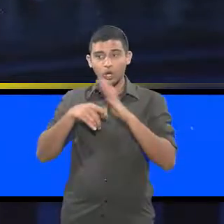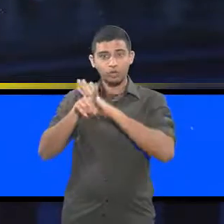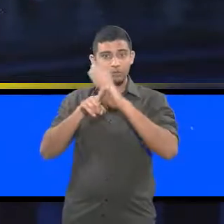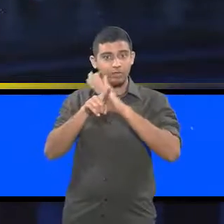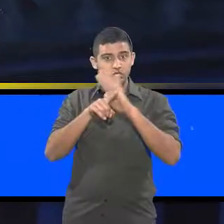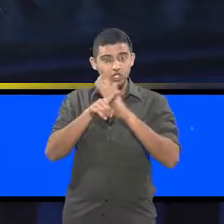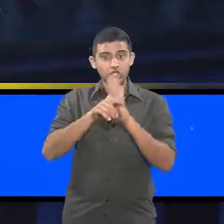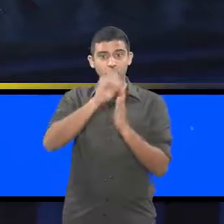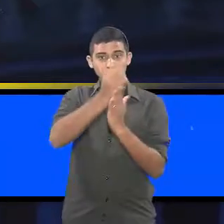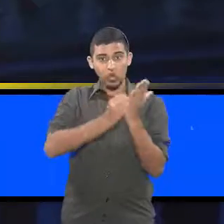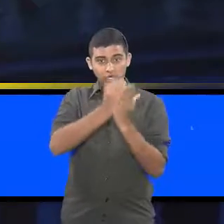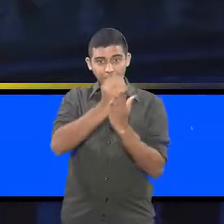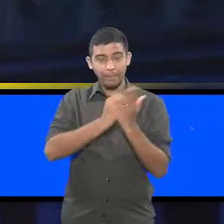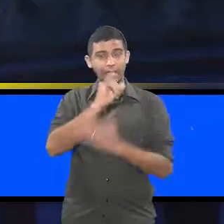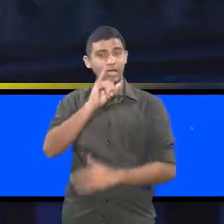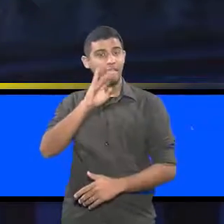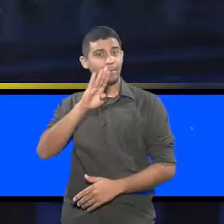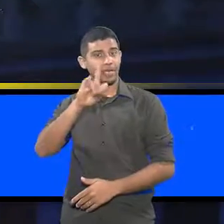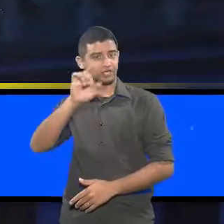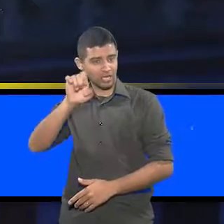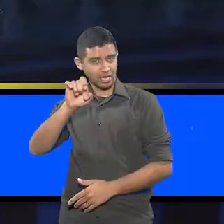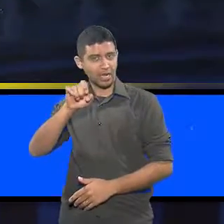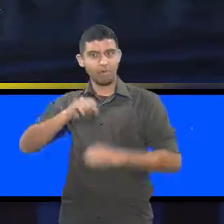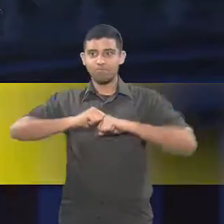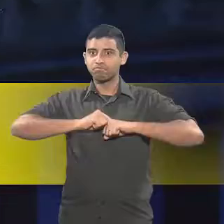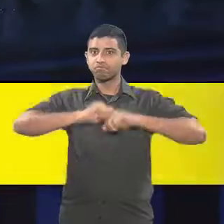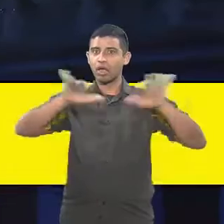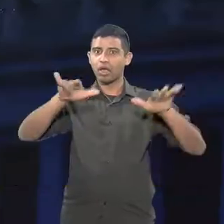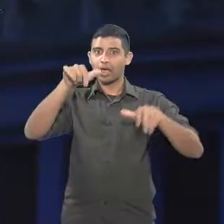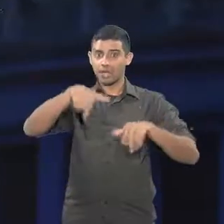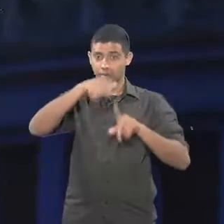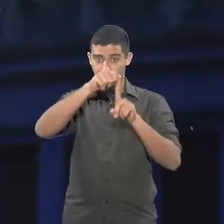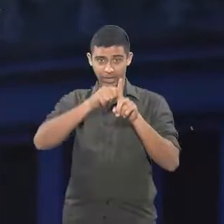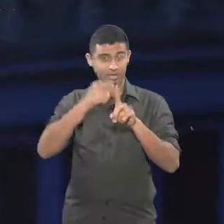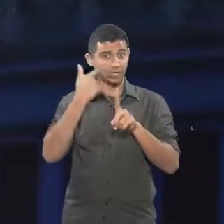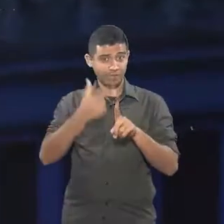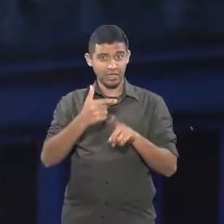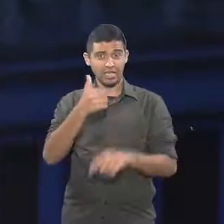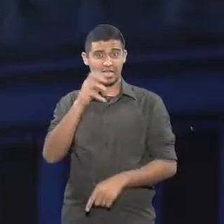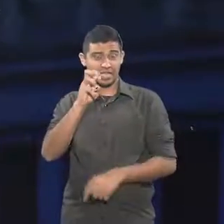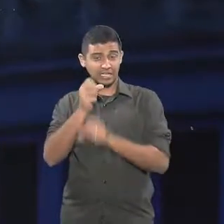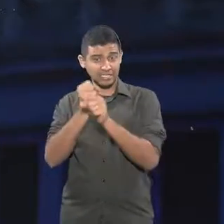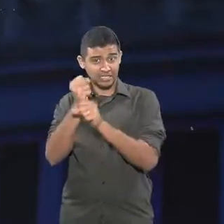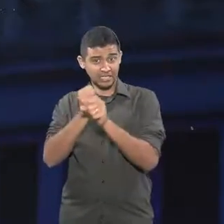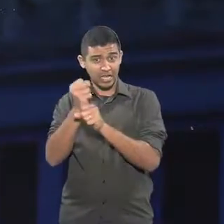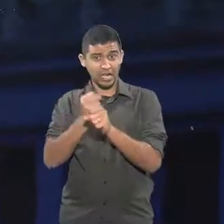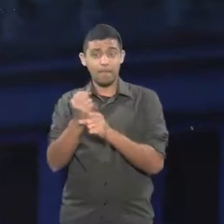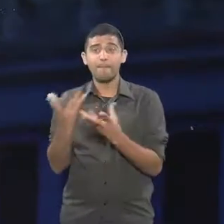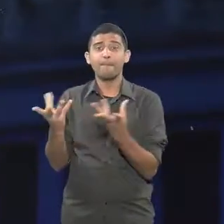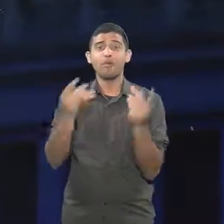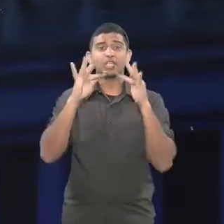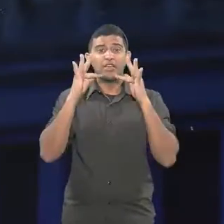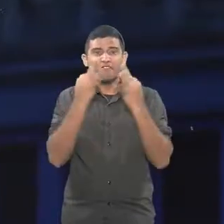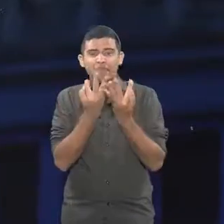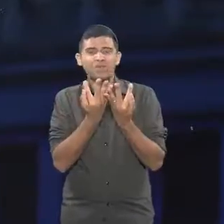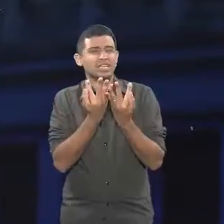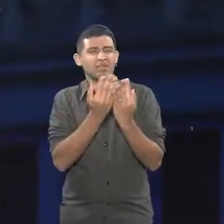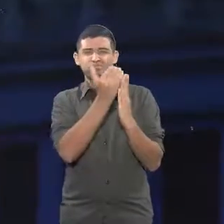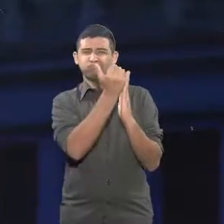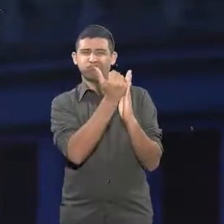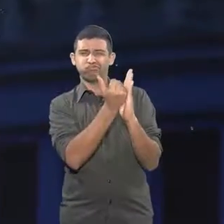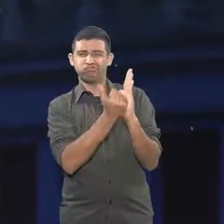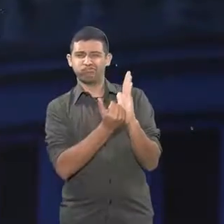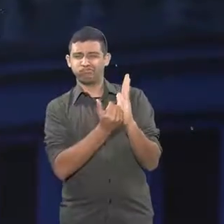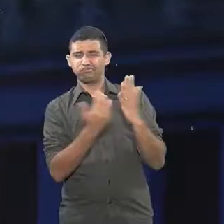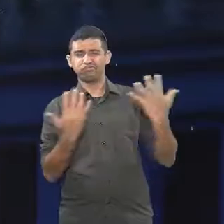do IBGE, divulgada este mês. Em 15 anos, caiu pela metade o gasto das famílias com cereais e